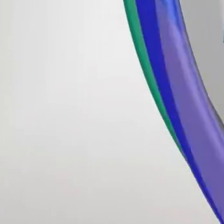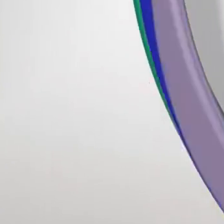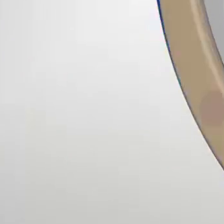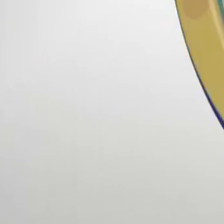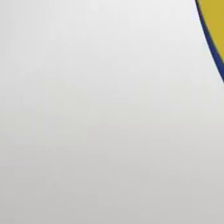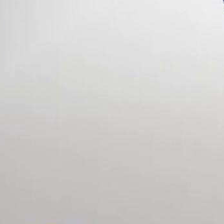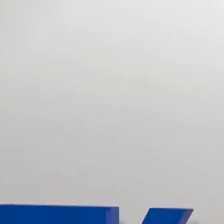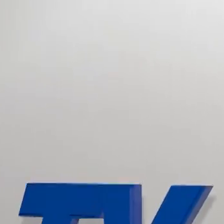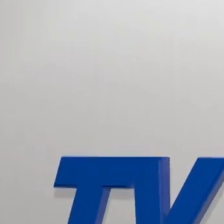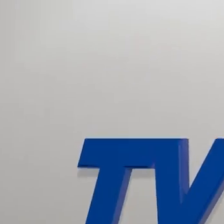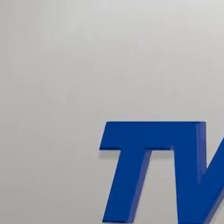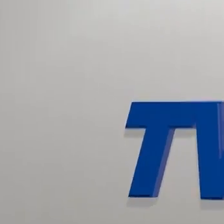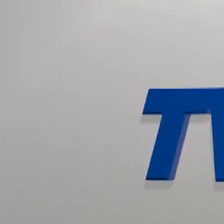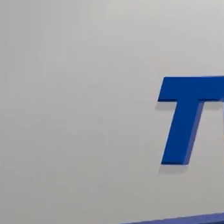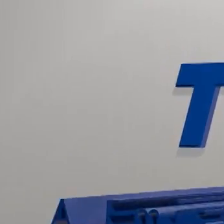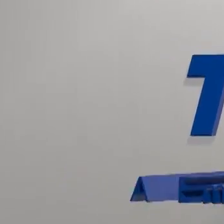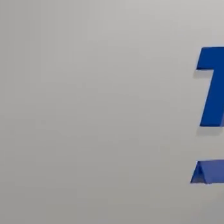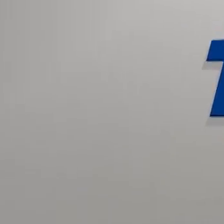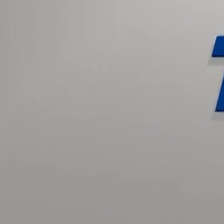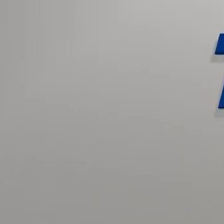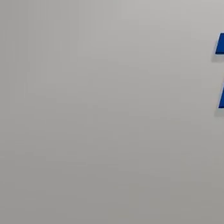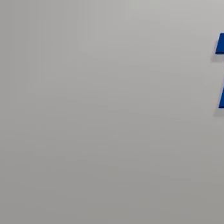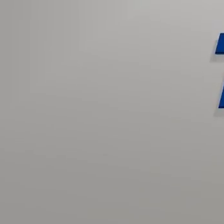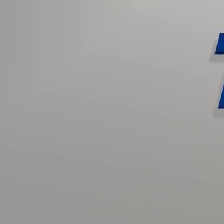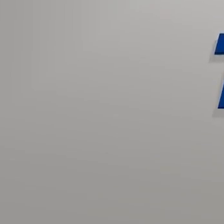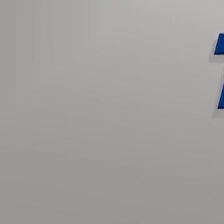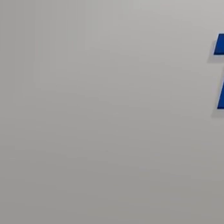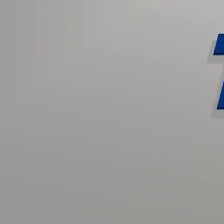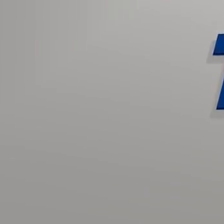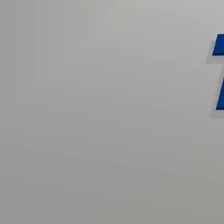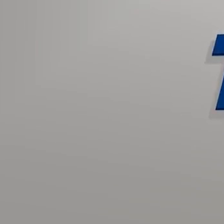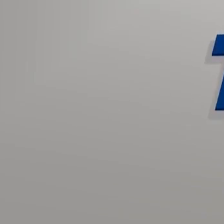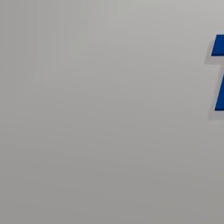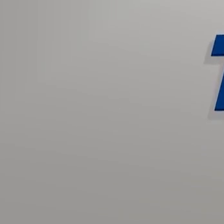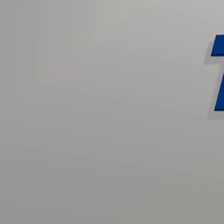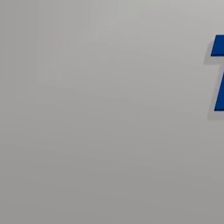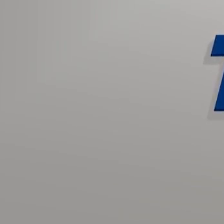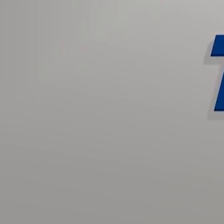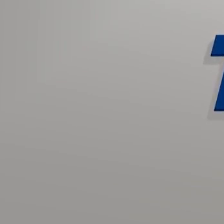TV Fortaleza, a emissora da Casa do Povo.